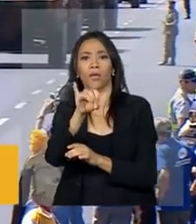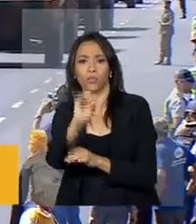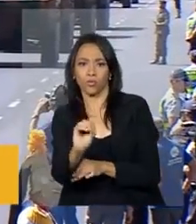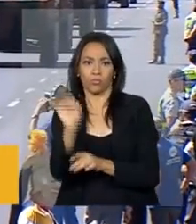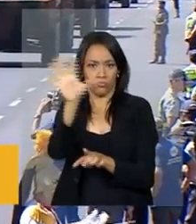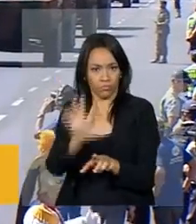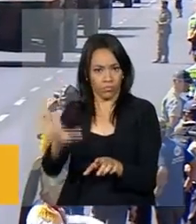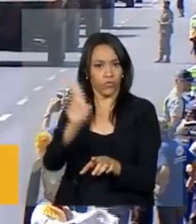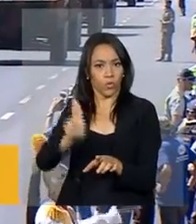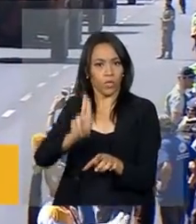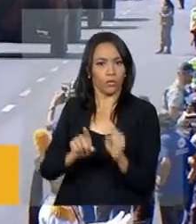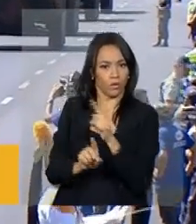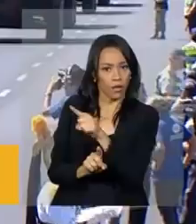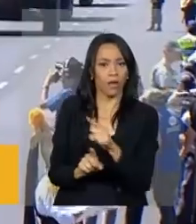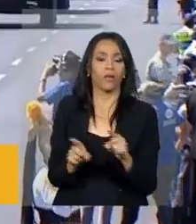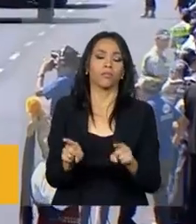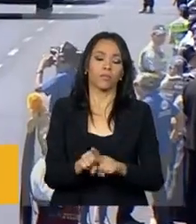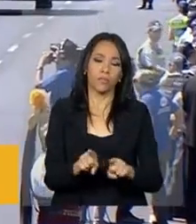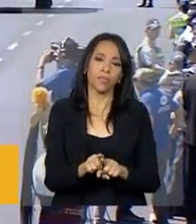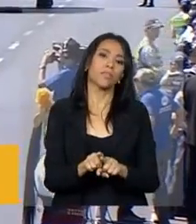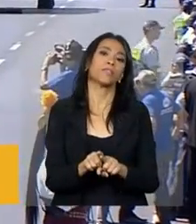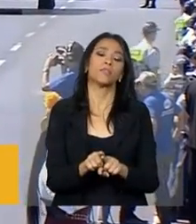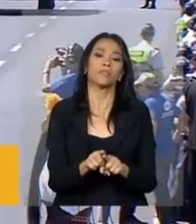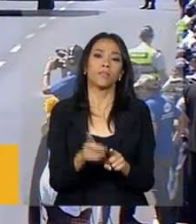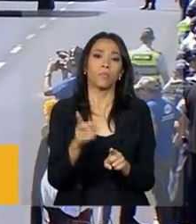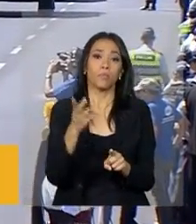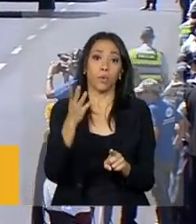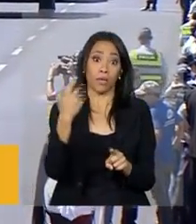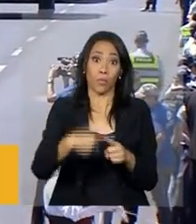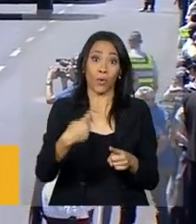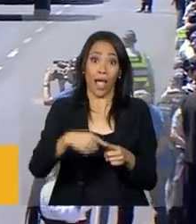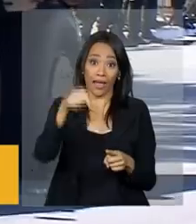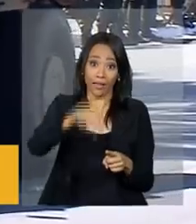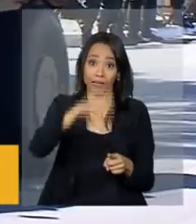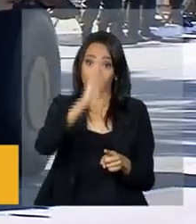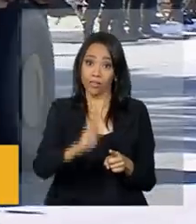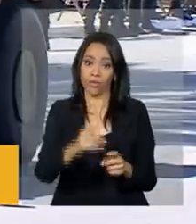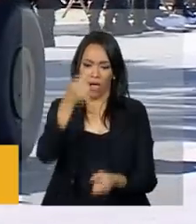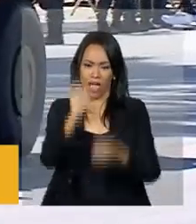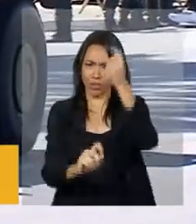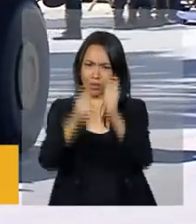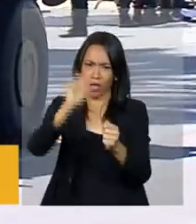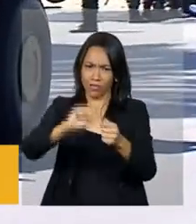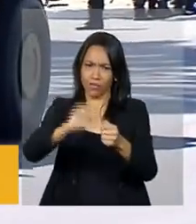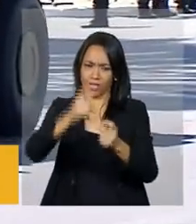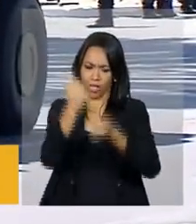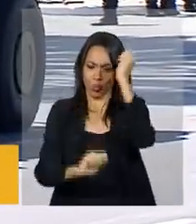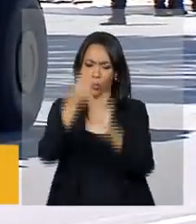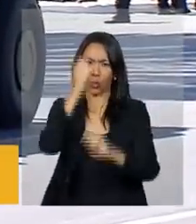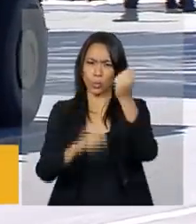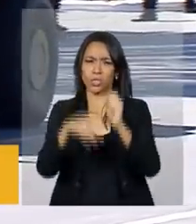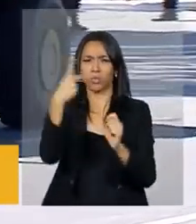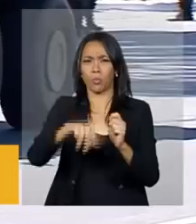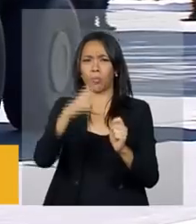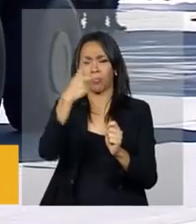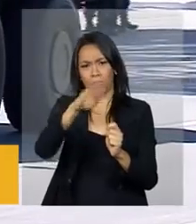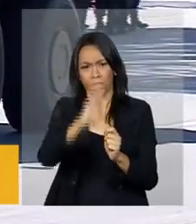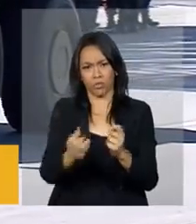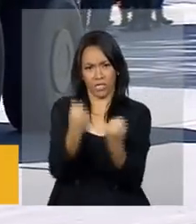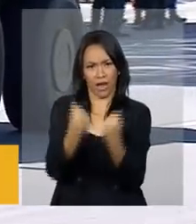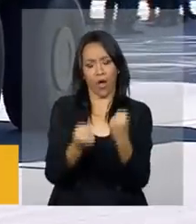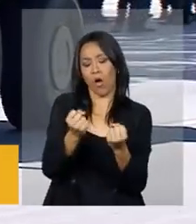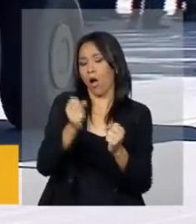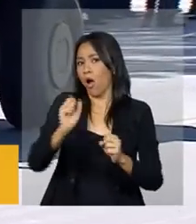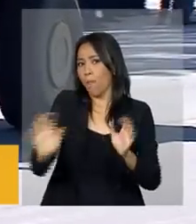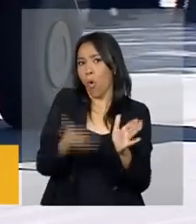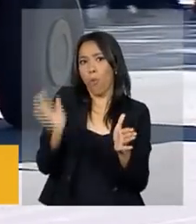uma elevação bastante significativa para a nossa indústria nacional de defesa. Foi exportado muito para o Iraque, né? Para o Iraque e